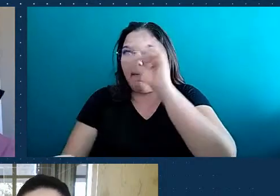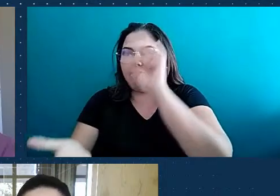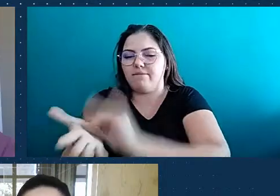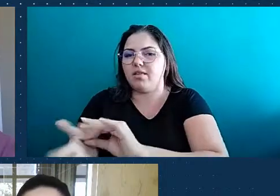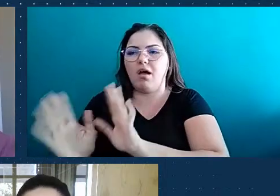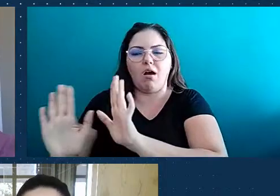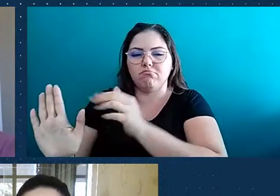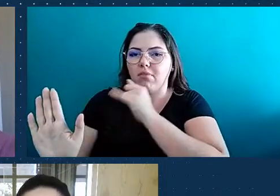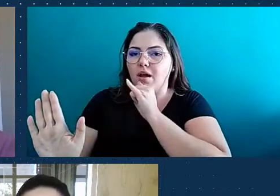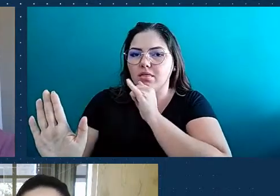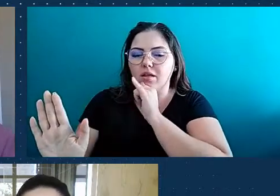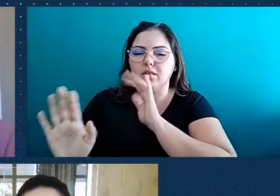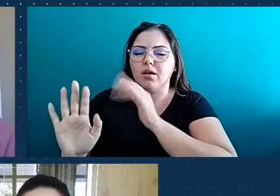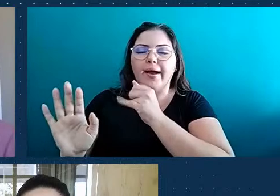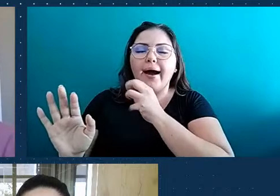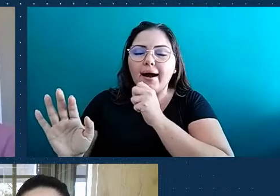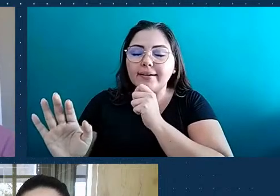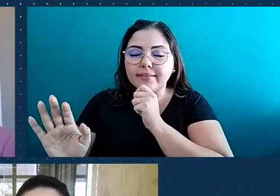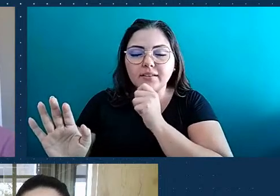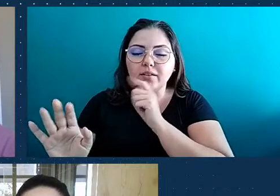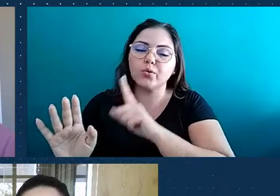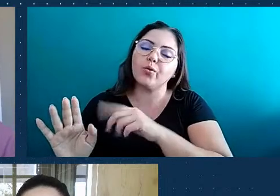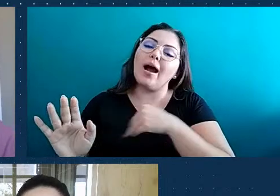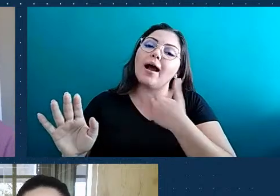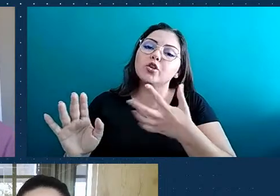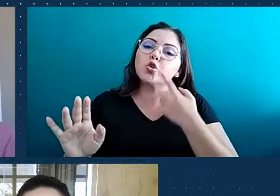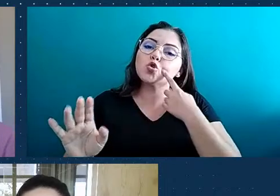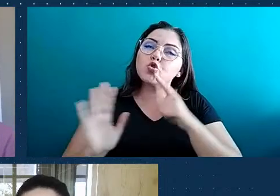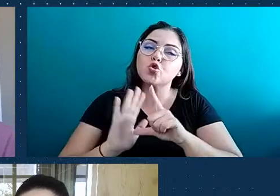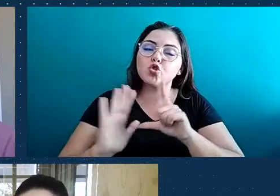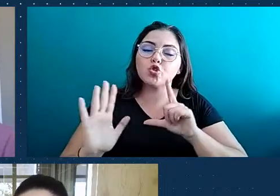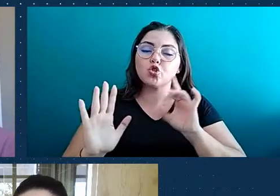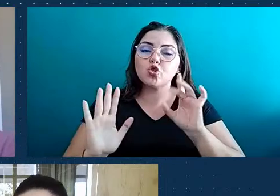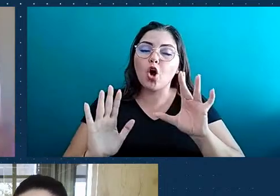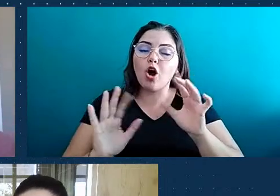já nenhuma entrevista feita, nenhum tipo